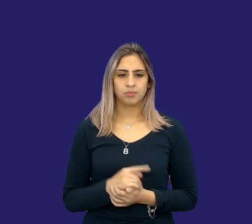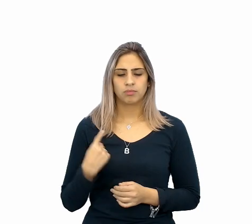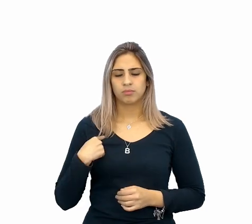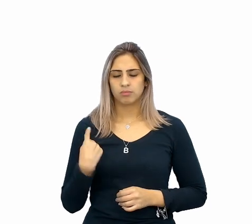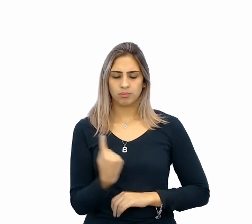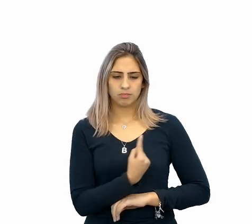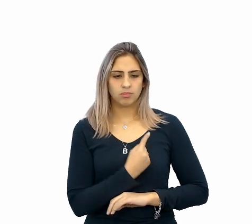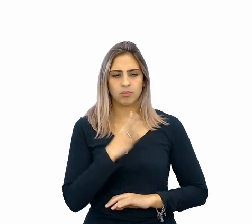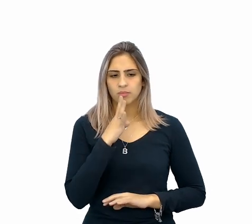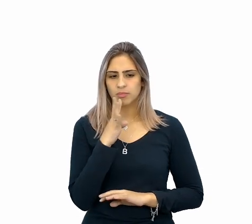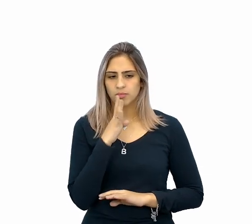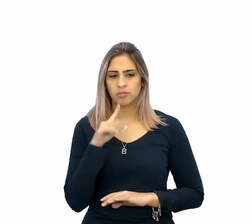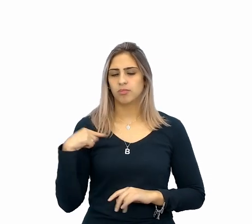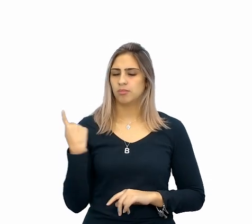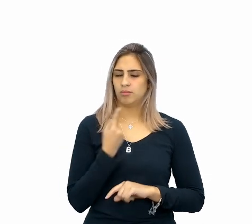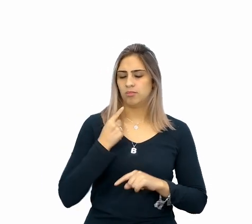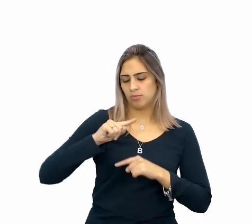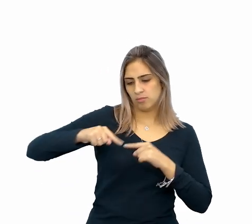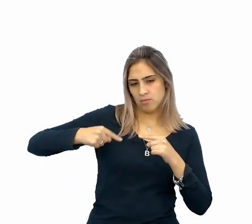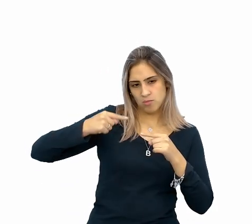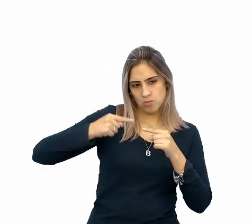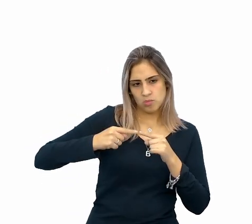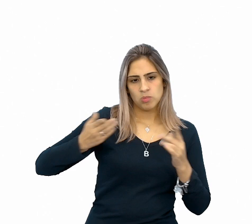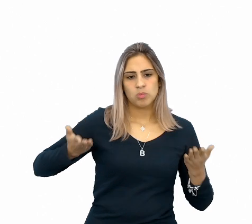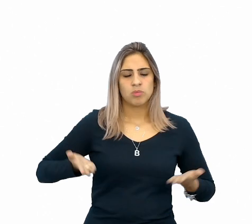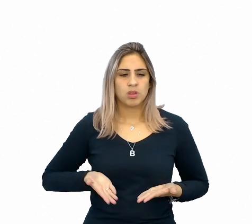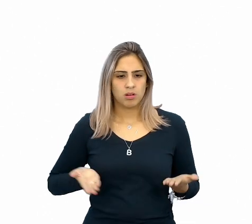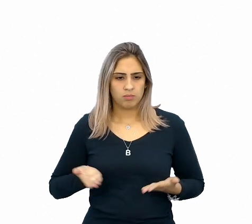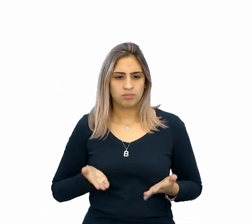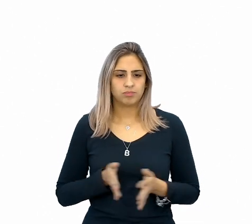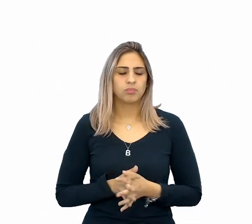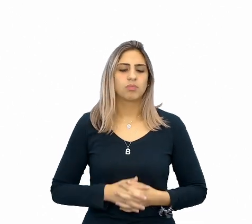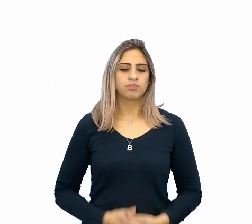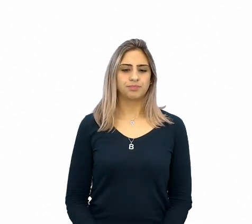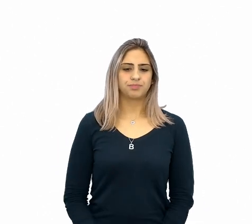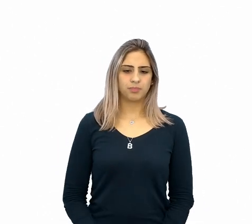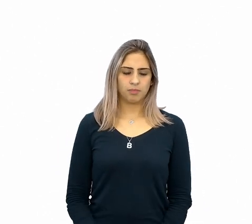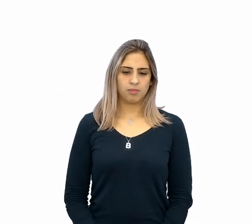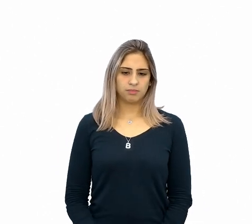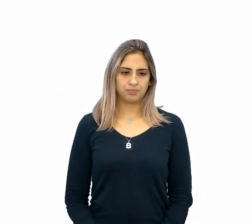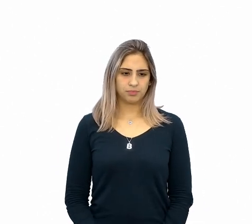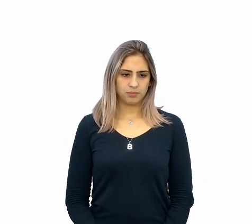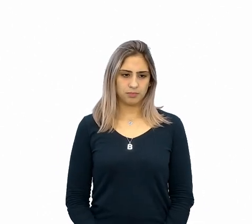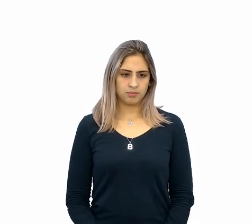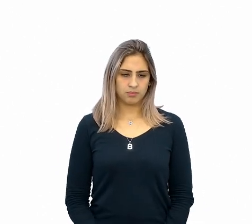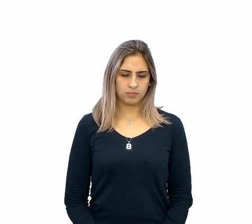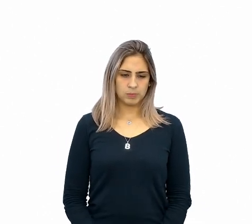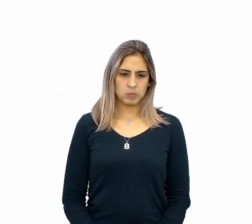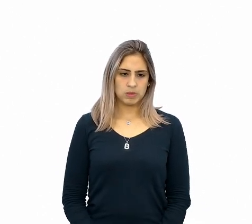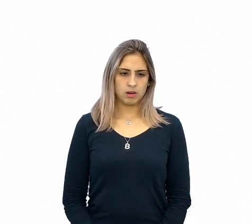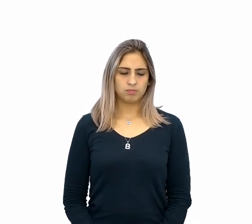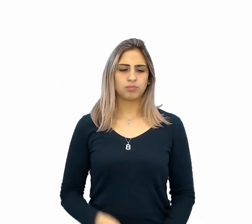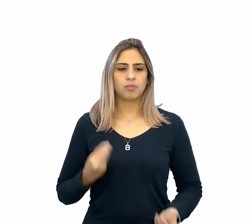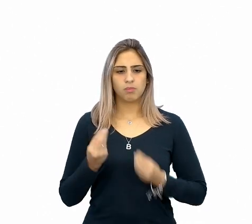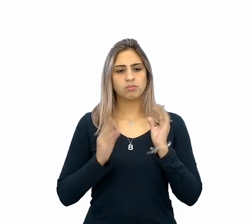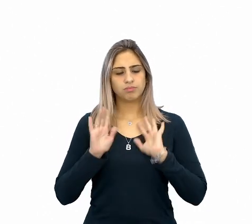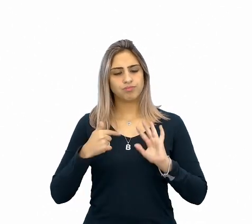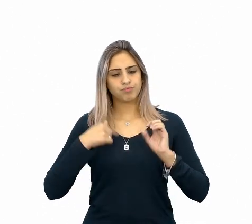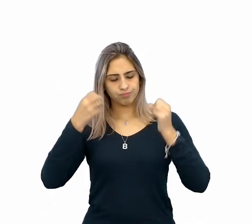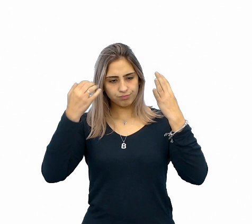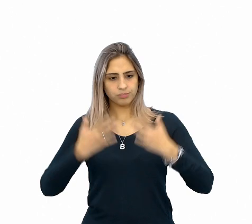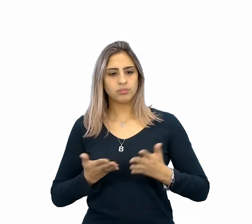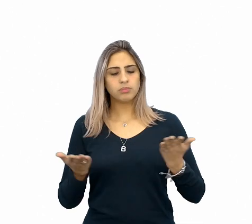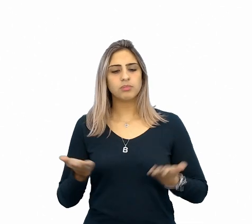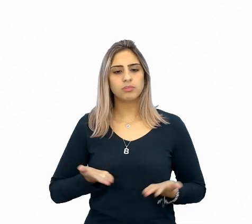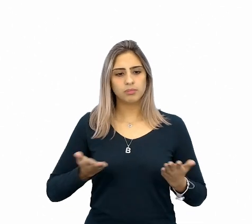então, conhecer os nossos objetivos de hoje e, como eu disse, hoje